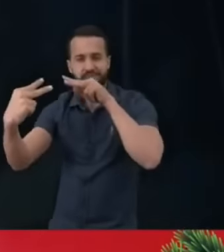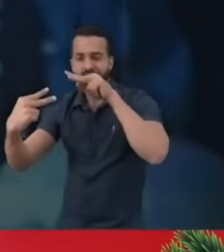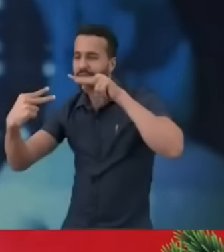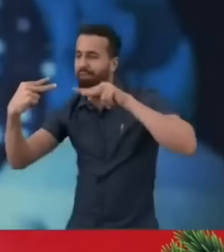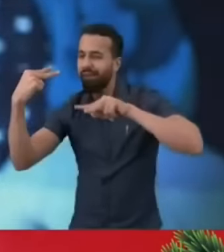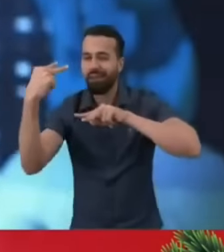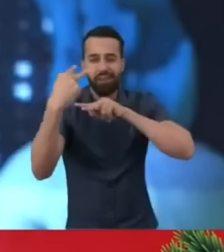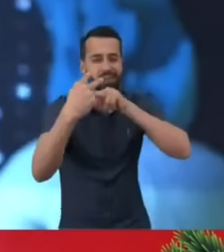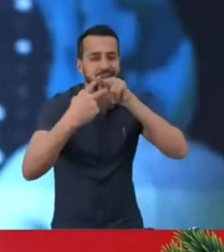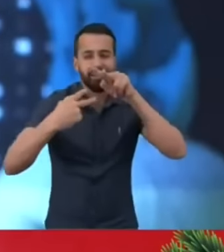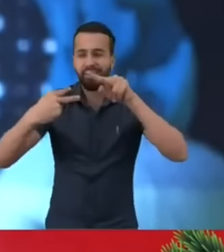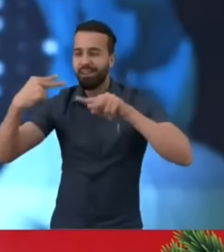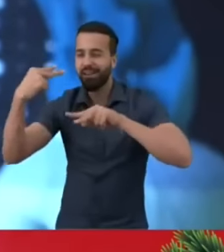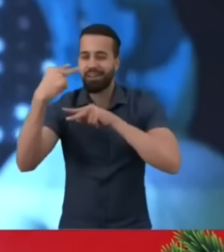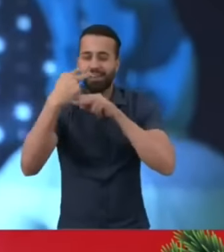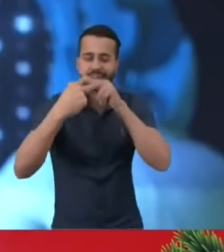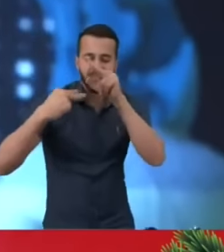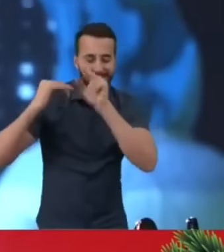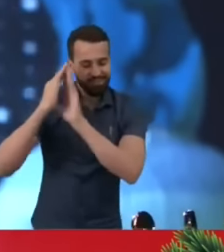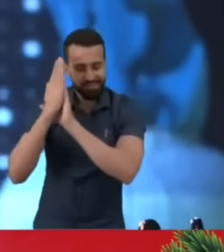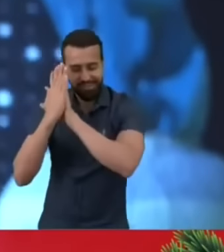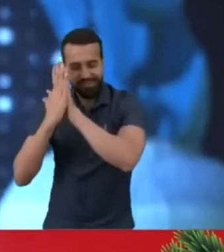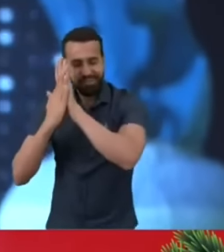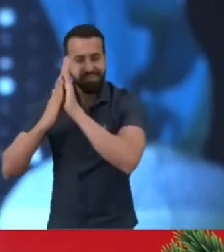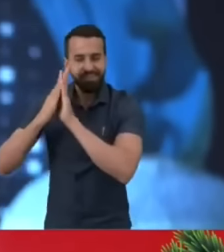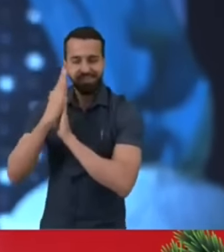quer te ver dentro do meu.